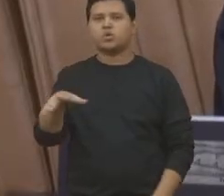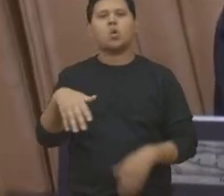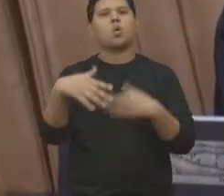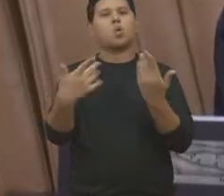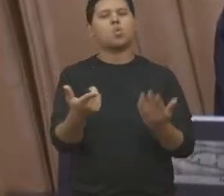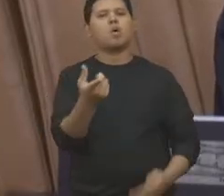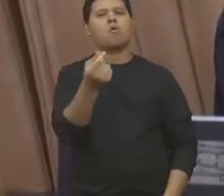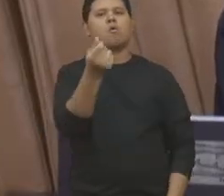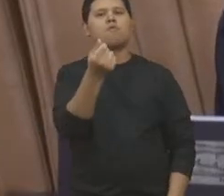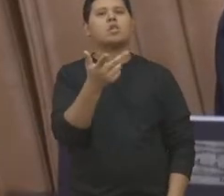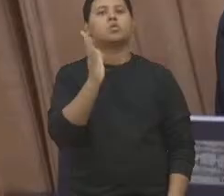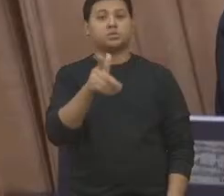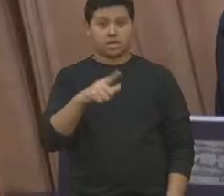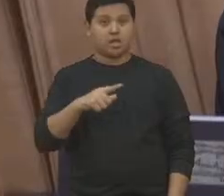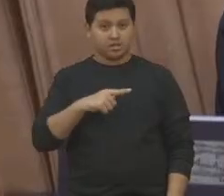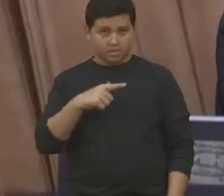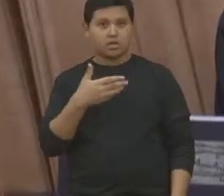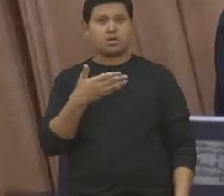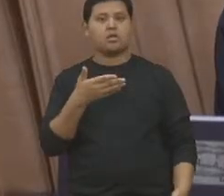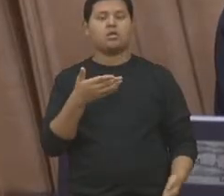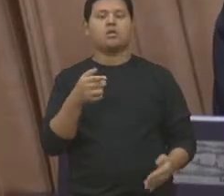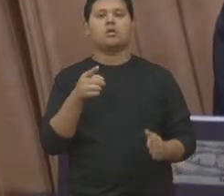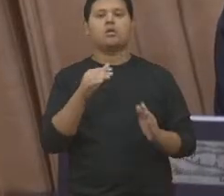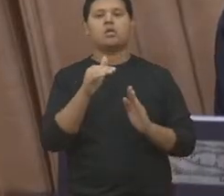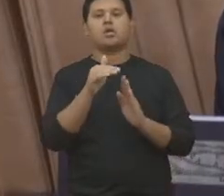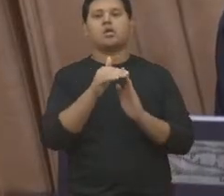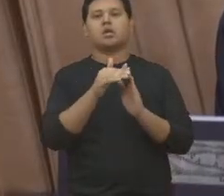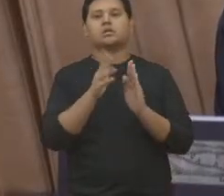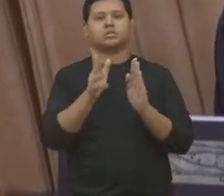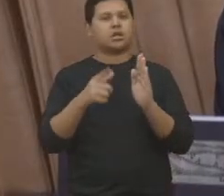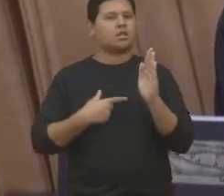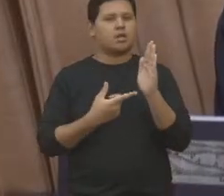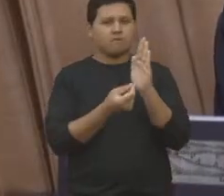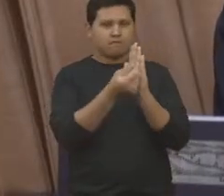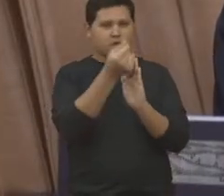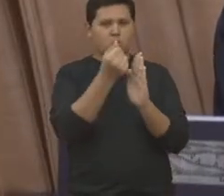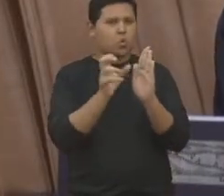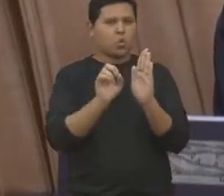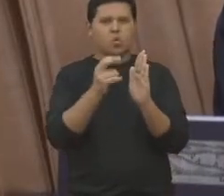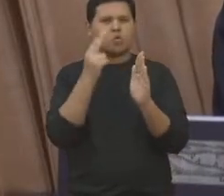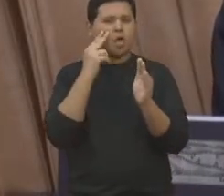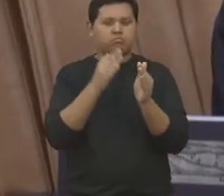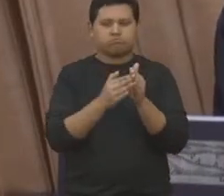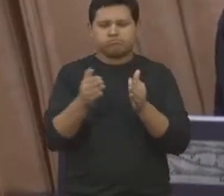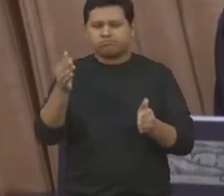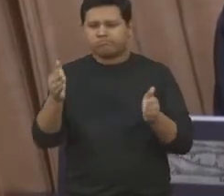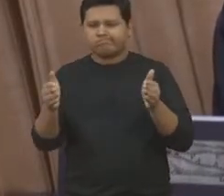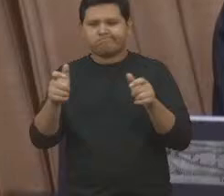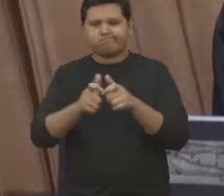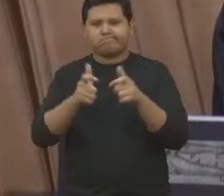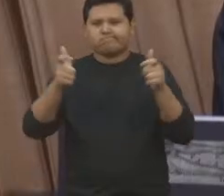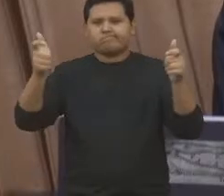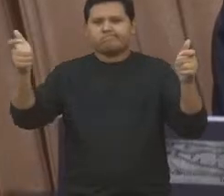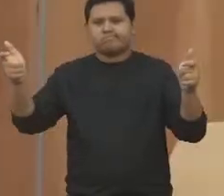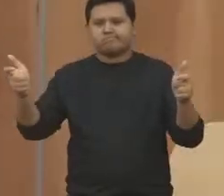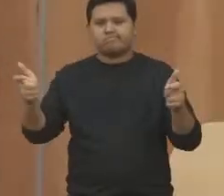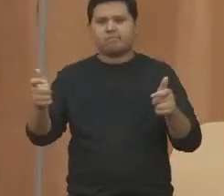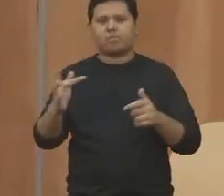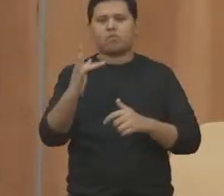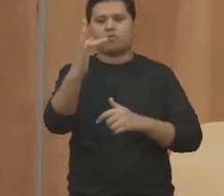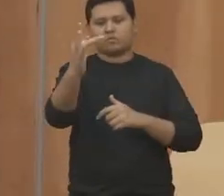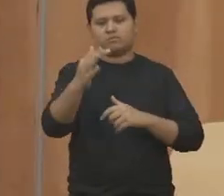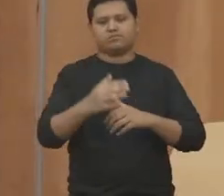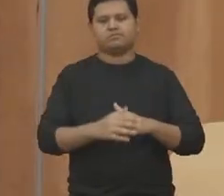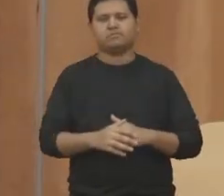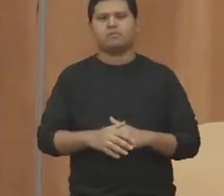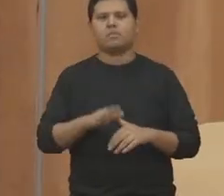ações e se já existem planos para quais centros poliesportivos ou se essa é uma previsão mais ampla. Olha, eu acredito